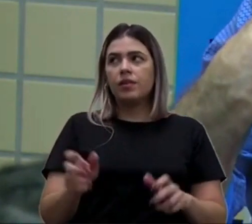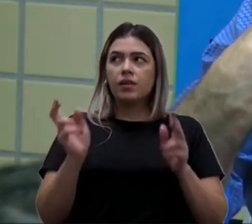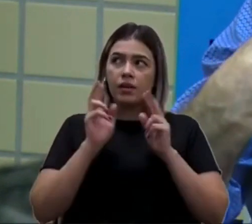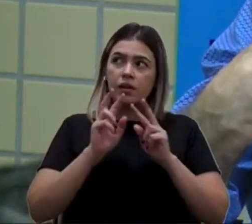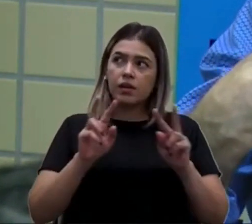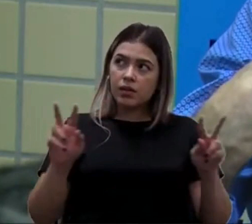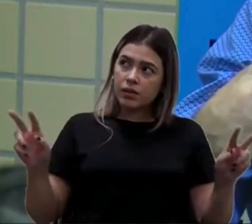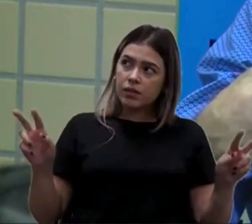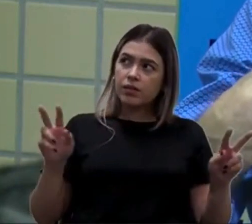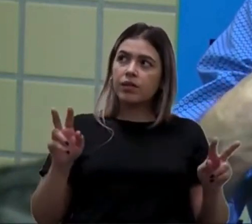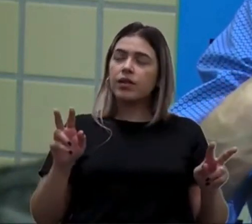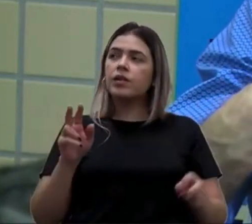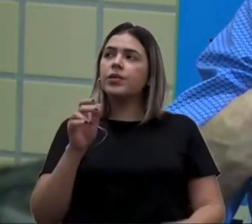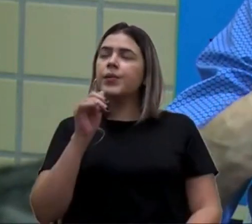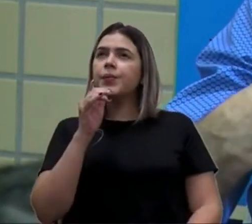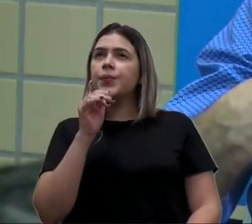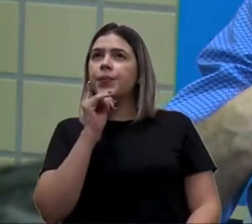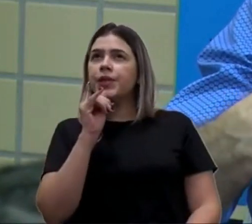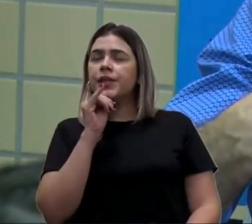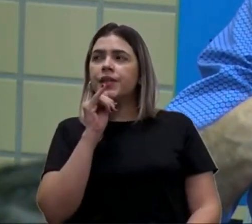assim por exemplo